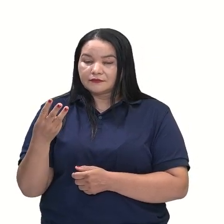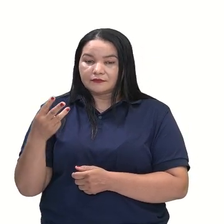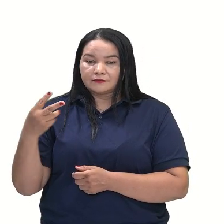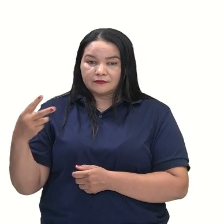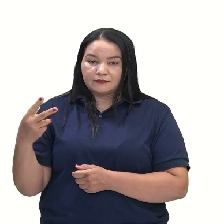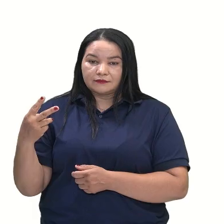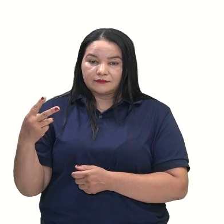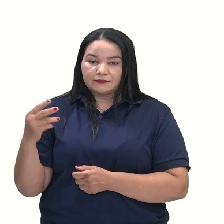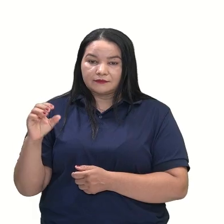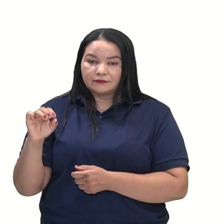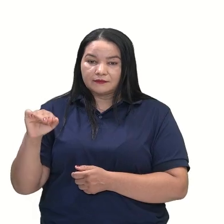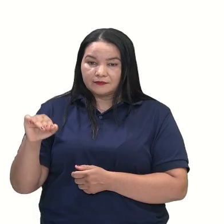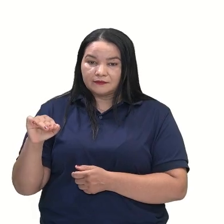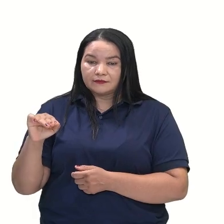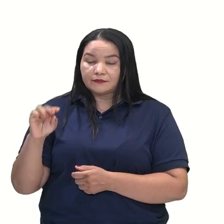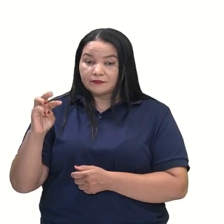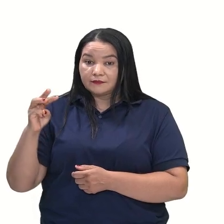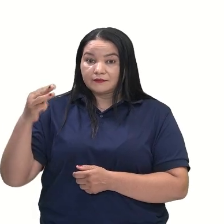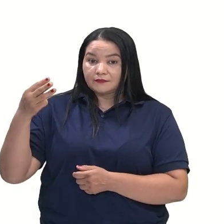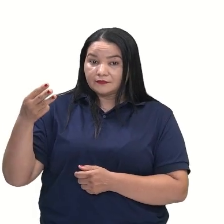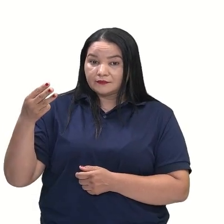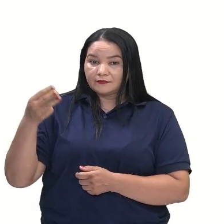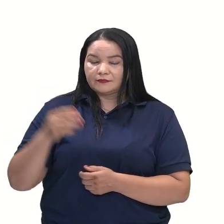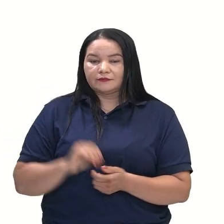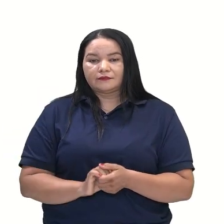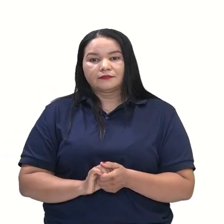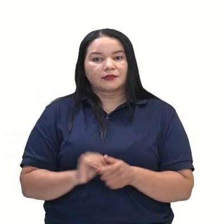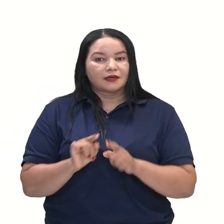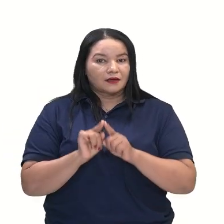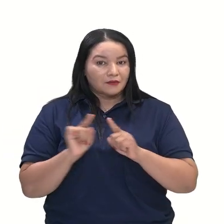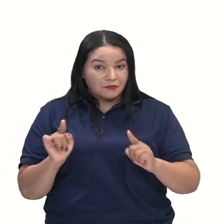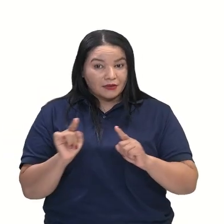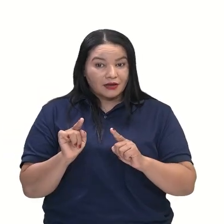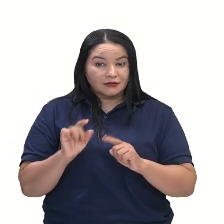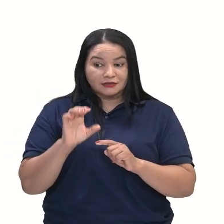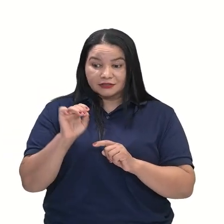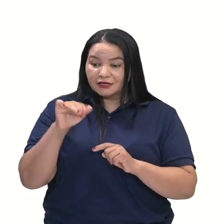1.846,32 centímetros cúbicos. Mas a questão não quer a